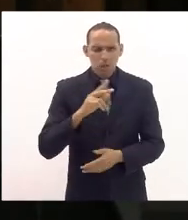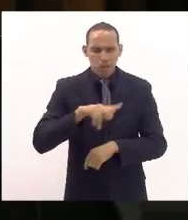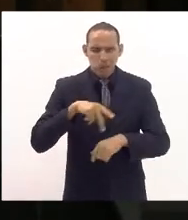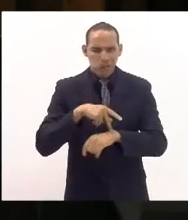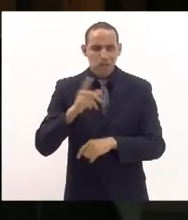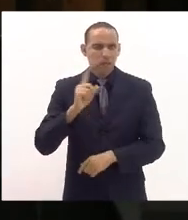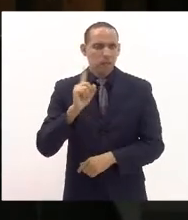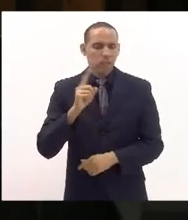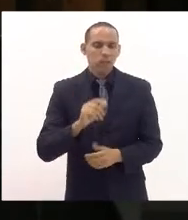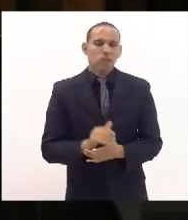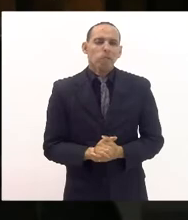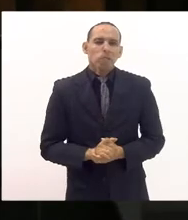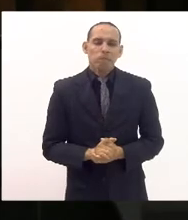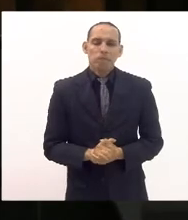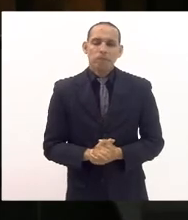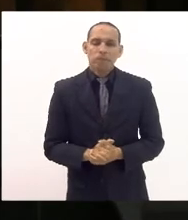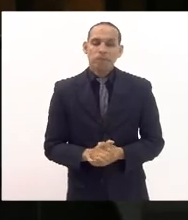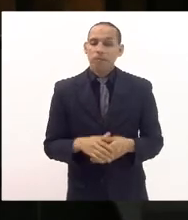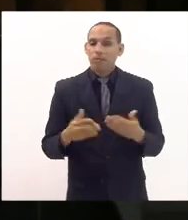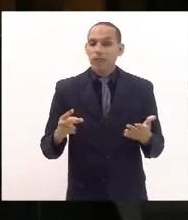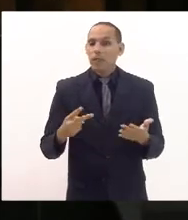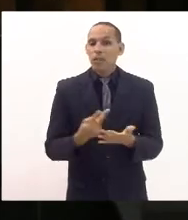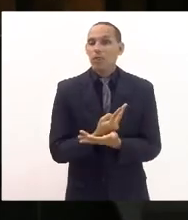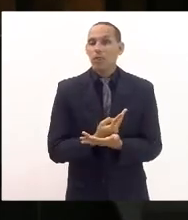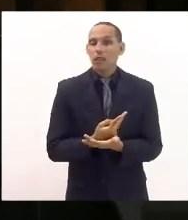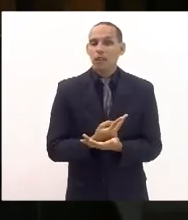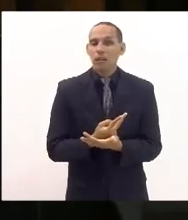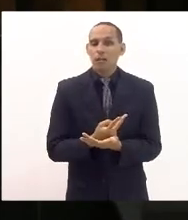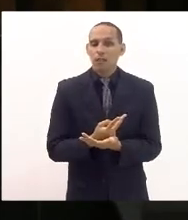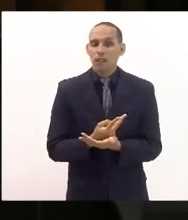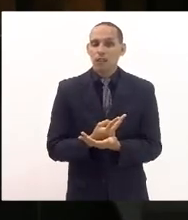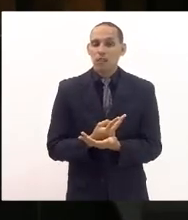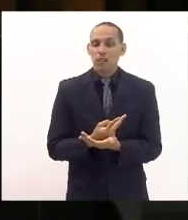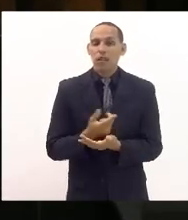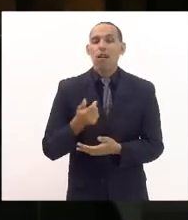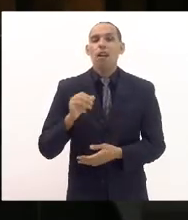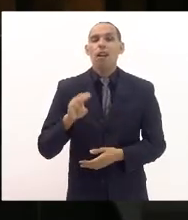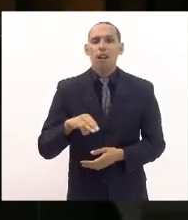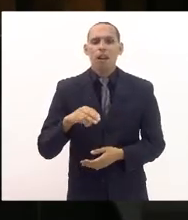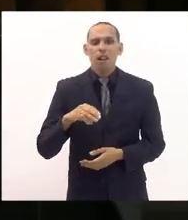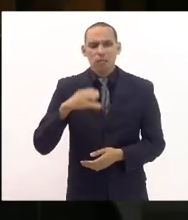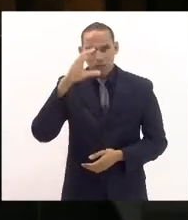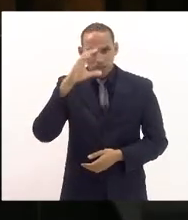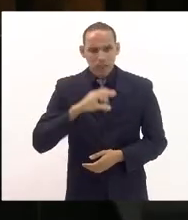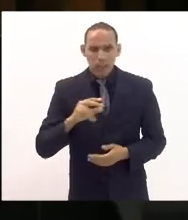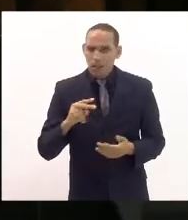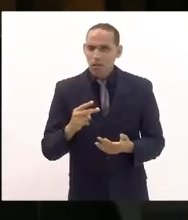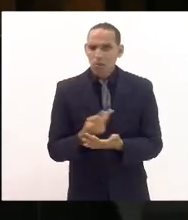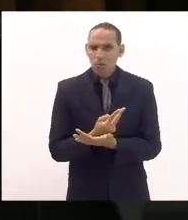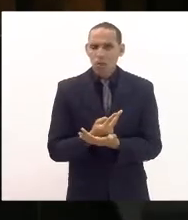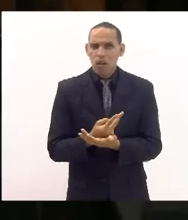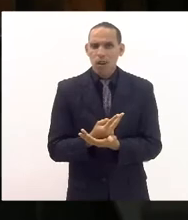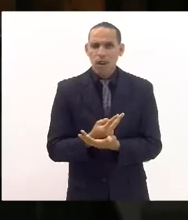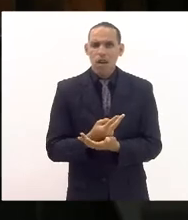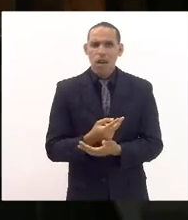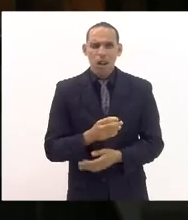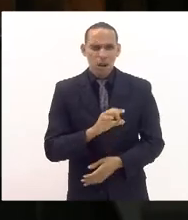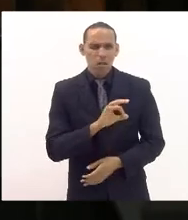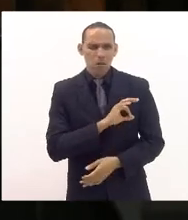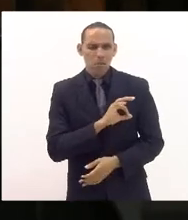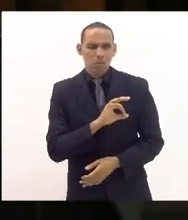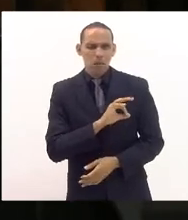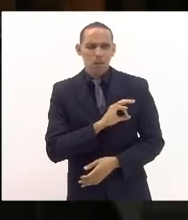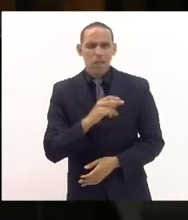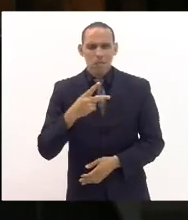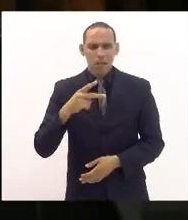nesse país o que aconteceu com aquele cidadão preso pela Polícia Rodoviária